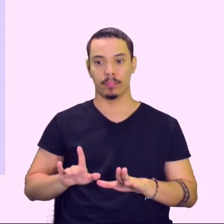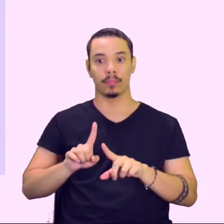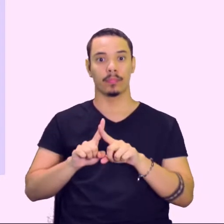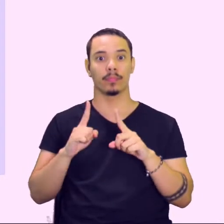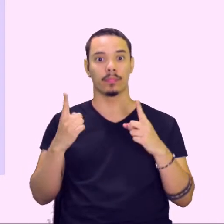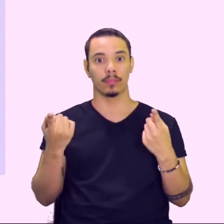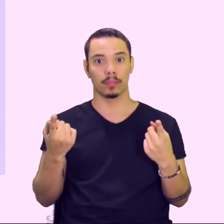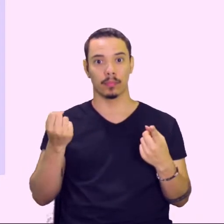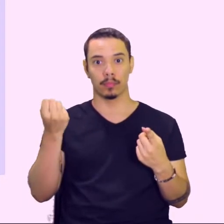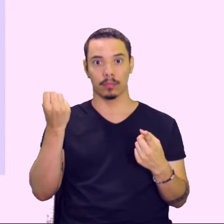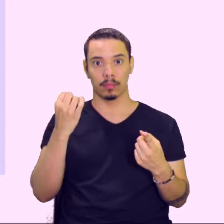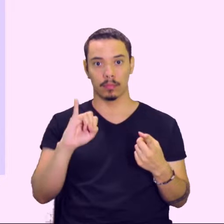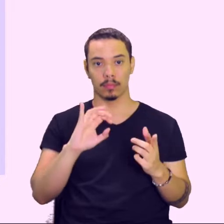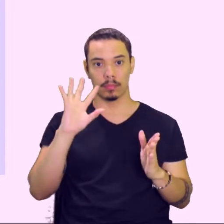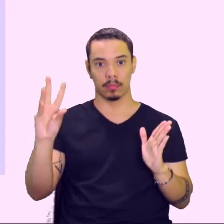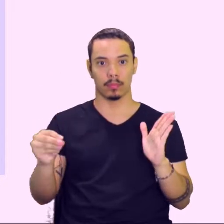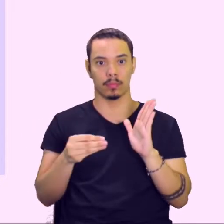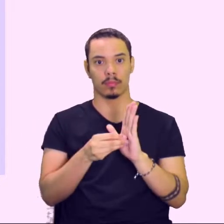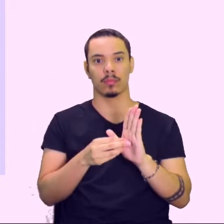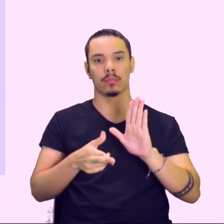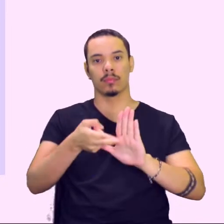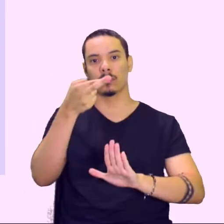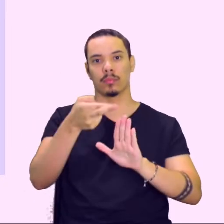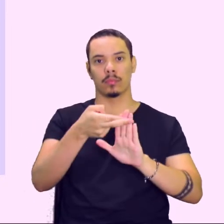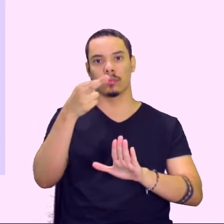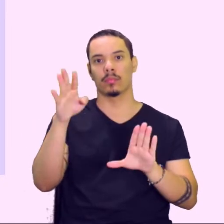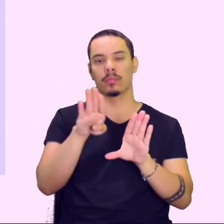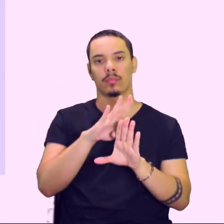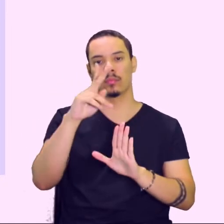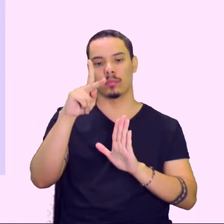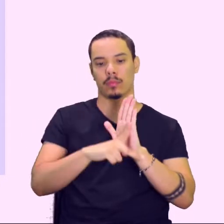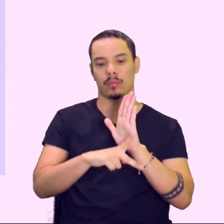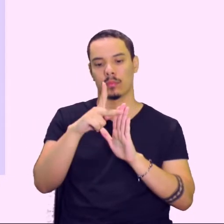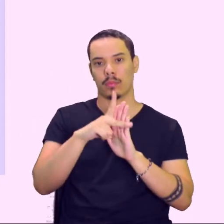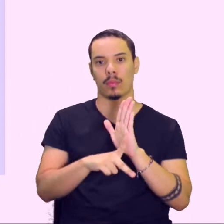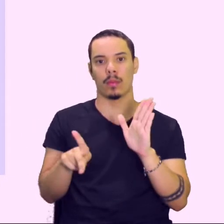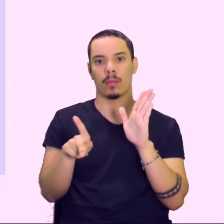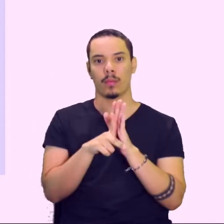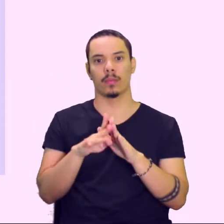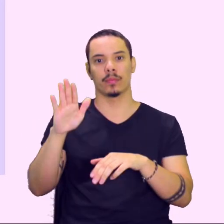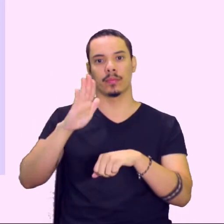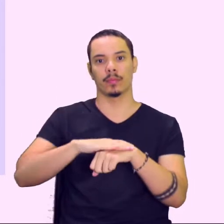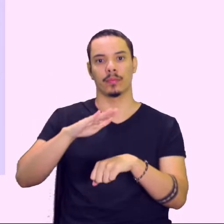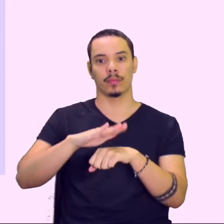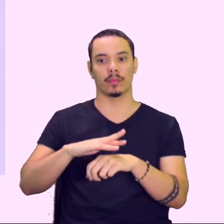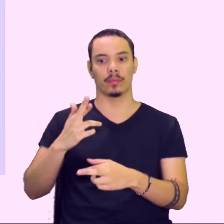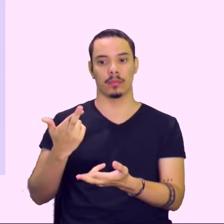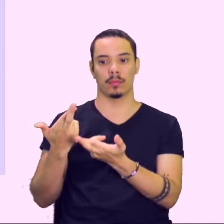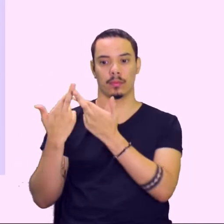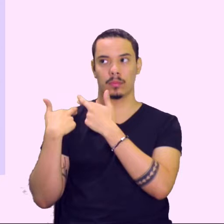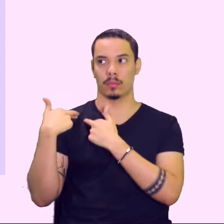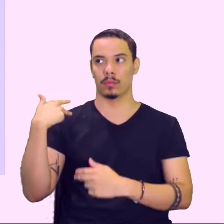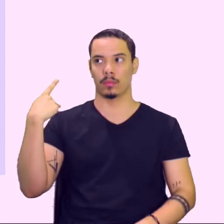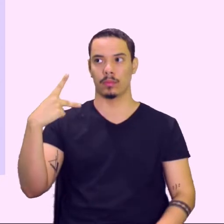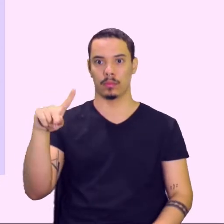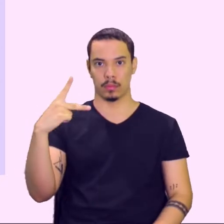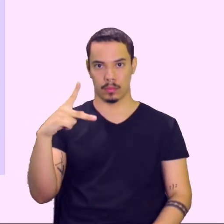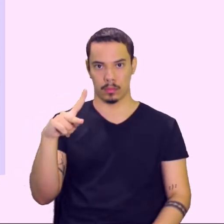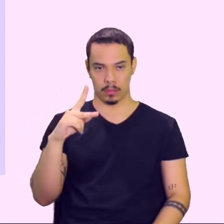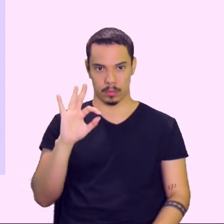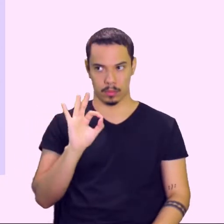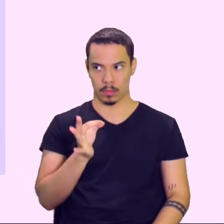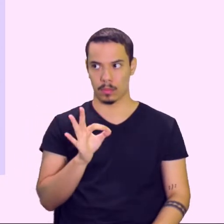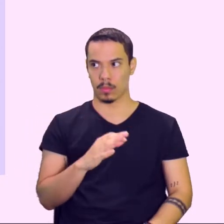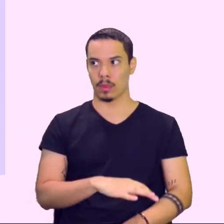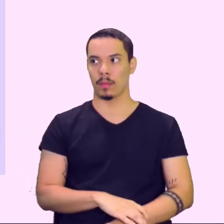incluídas no regulamento e no plano de manejo desta unidade. Muito bem. Legal, aí, né? Top, né, Jorge? Então Professor